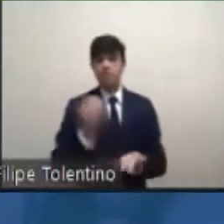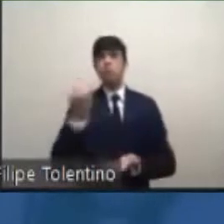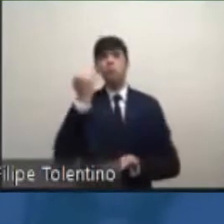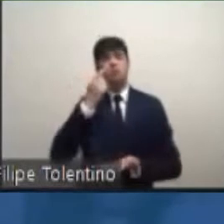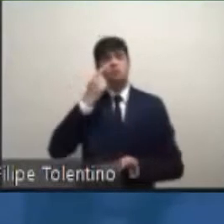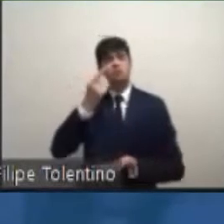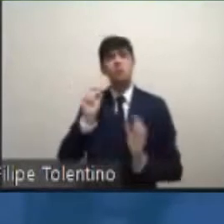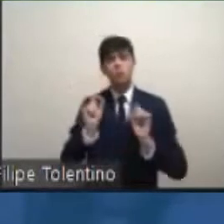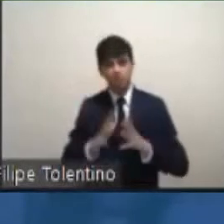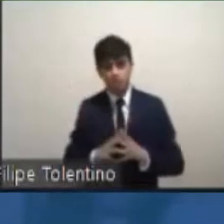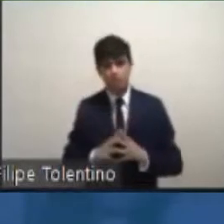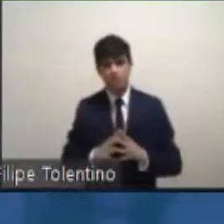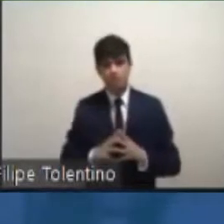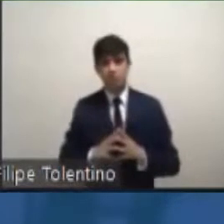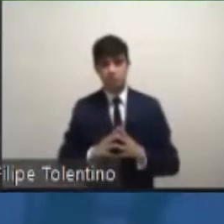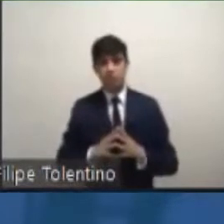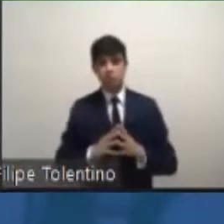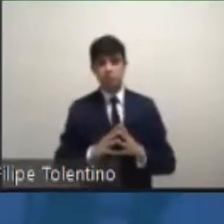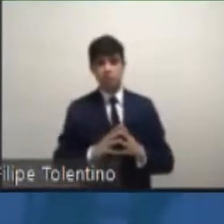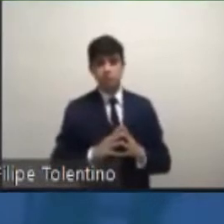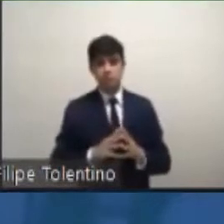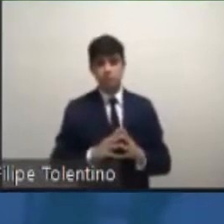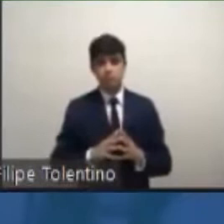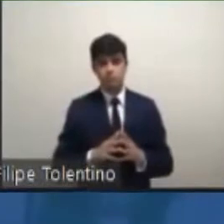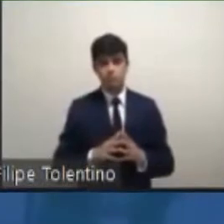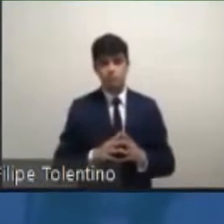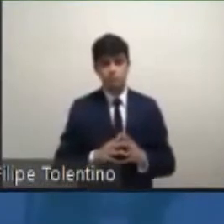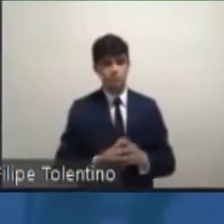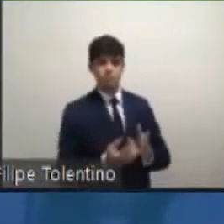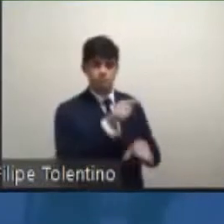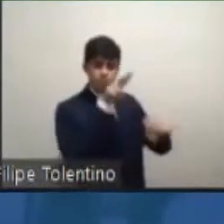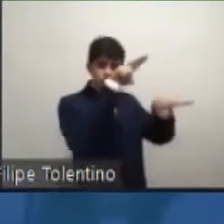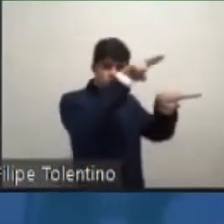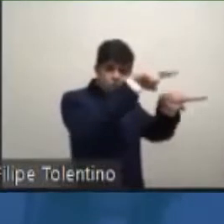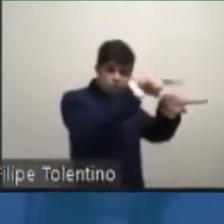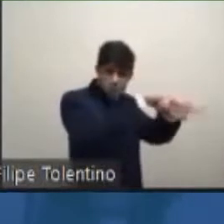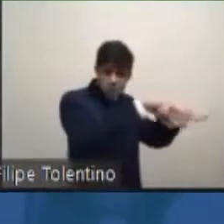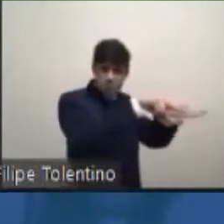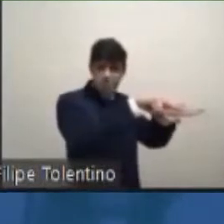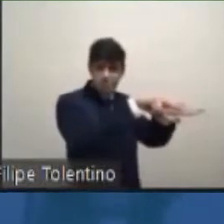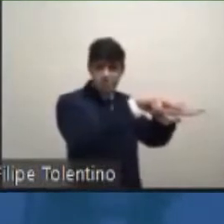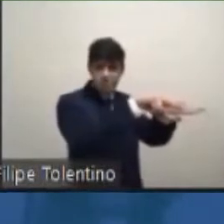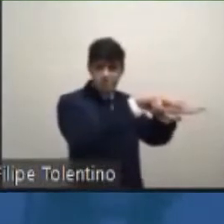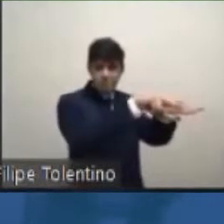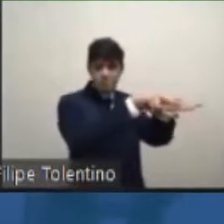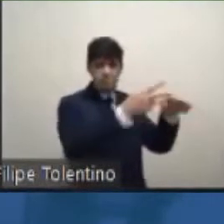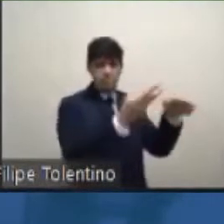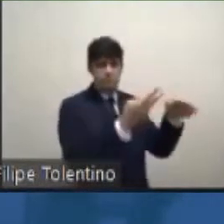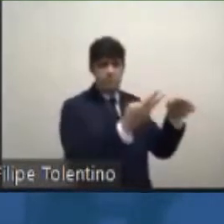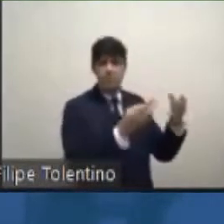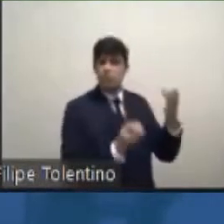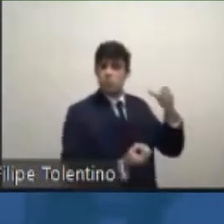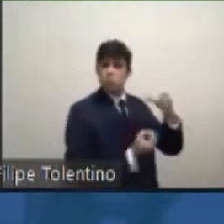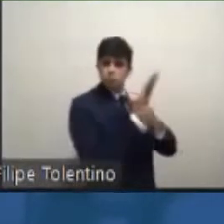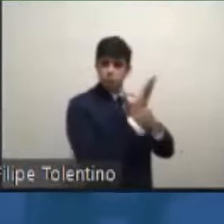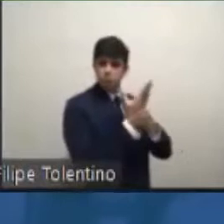à Procuradoria Federal dos Direitos do Cidadão de que fosse movida uma ação chamada ADPF,